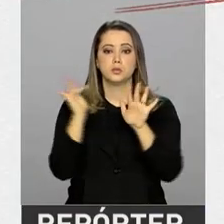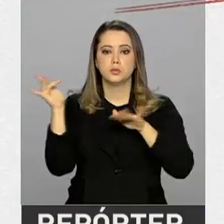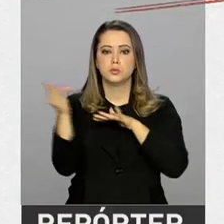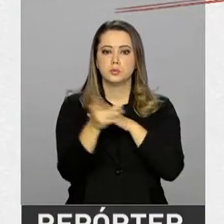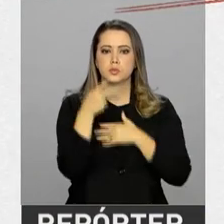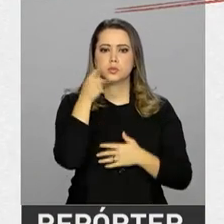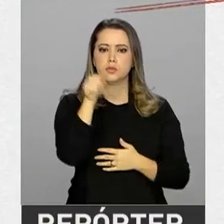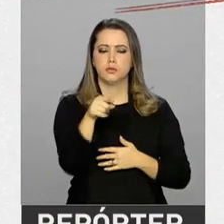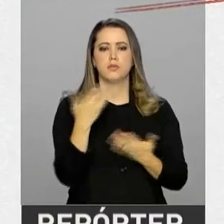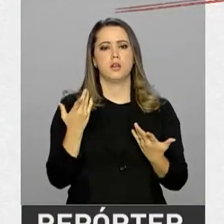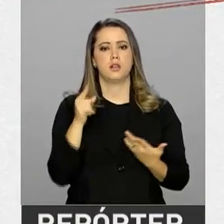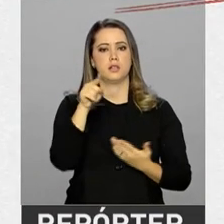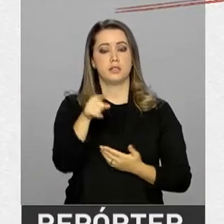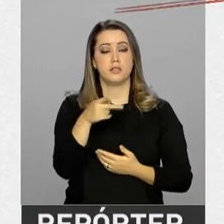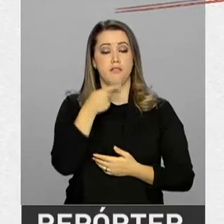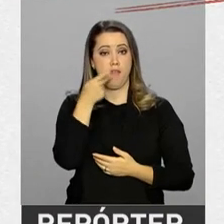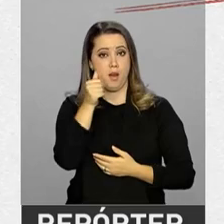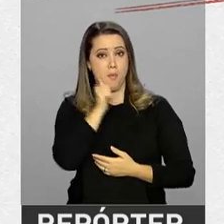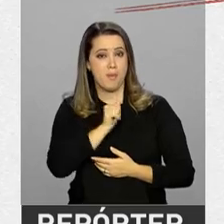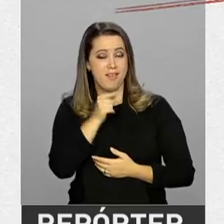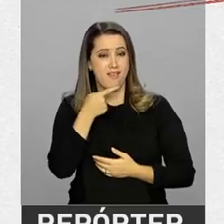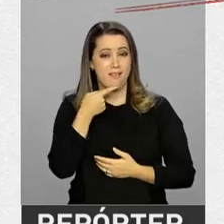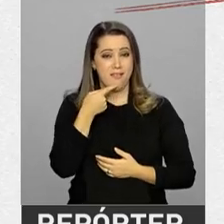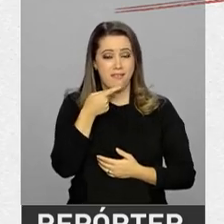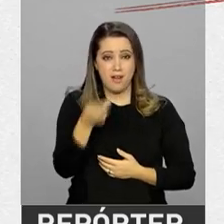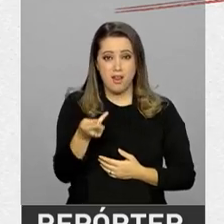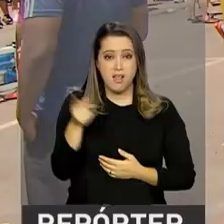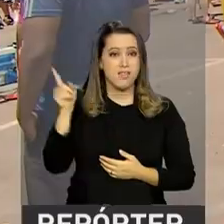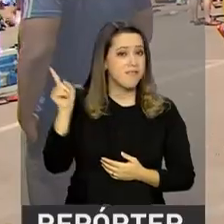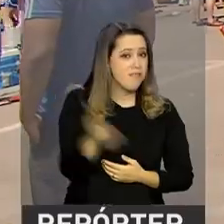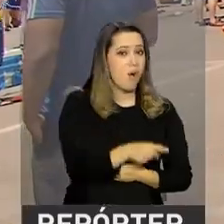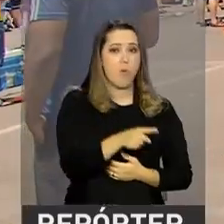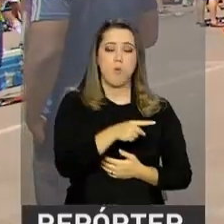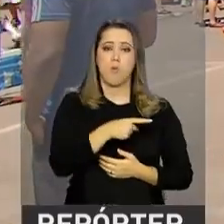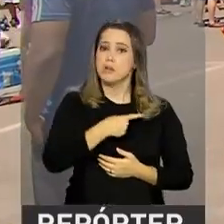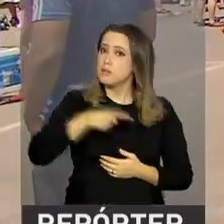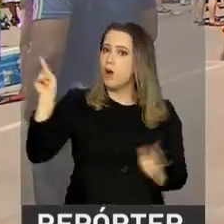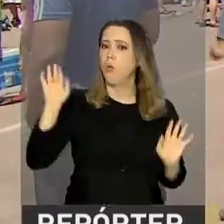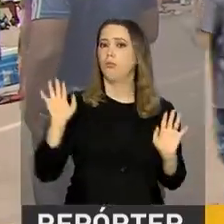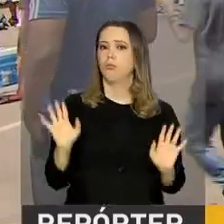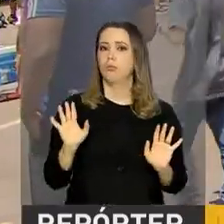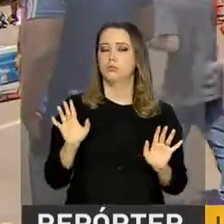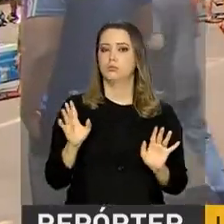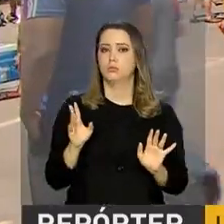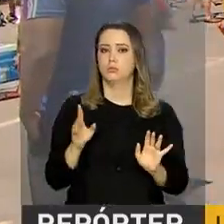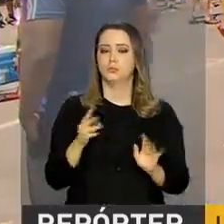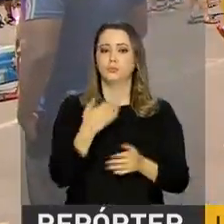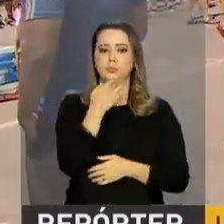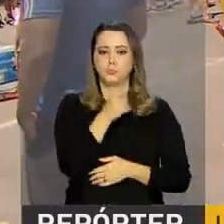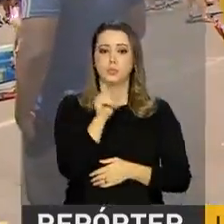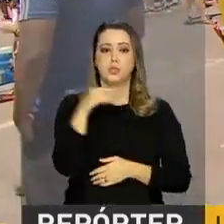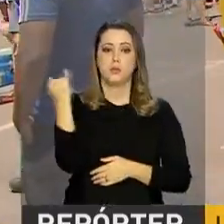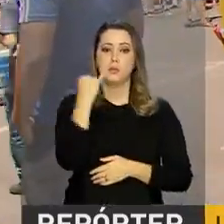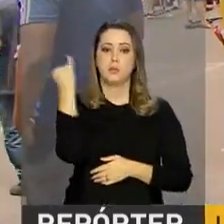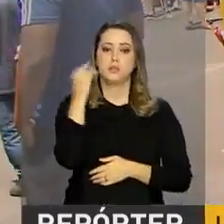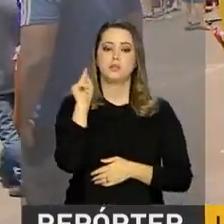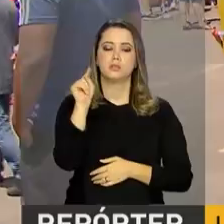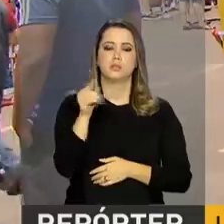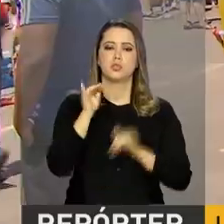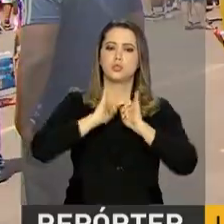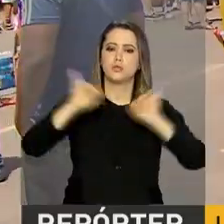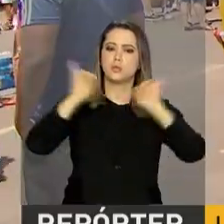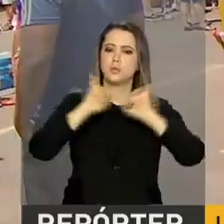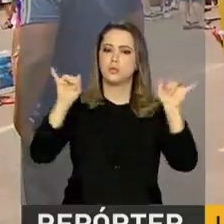que afirma que quando uma mulher diz não, é não. É primordial que seja divulgado,